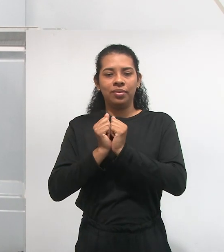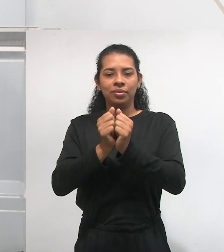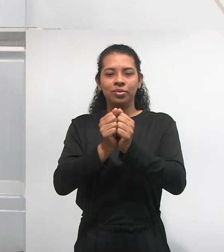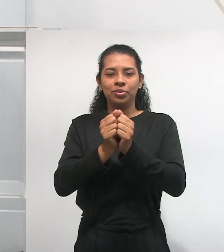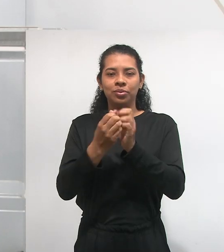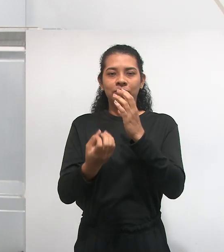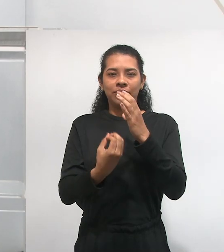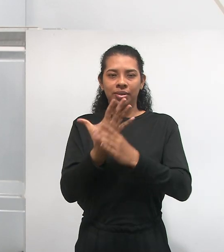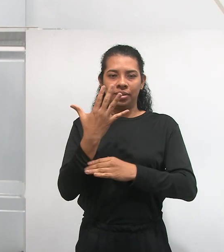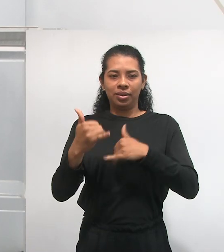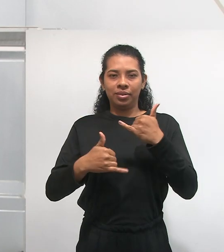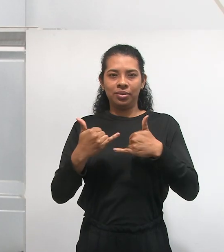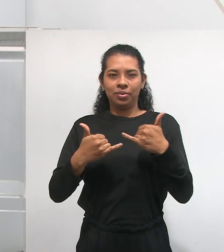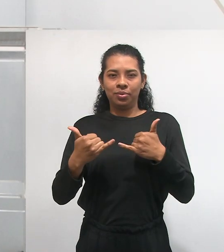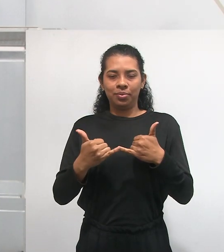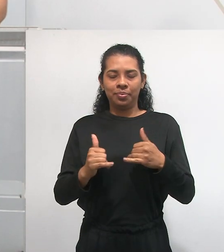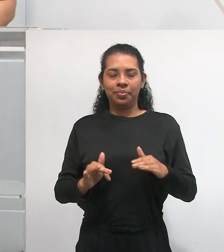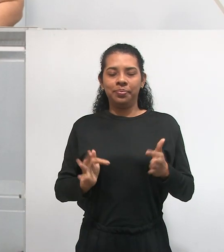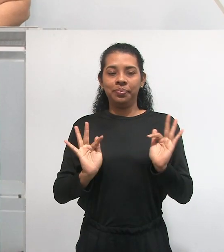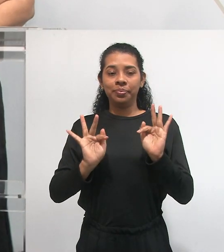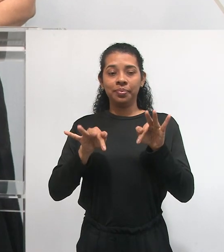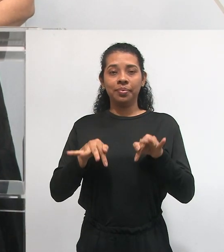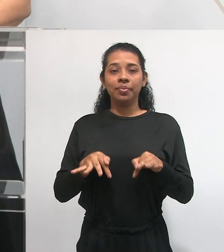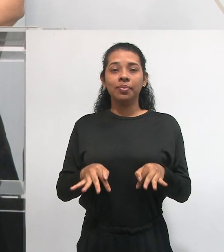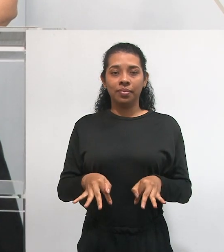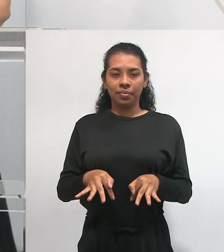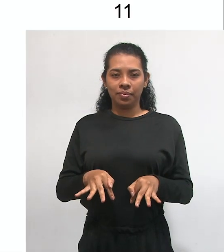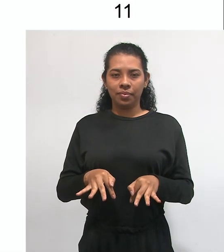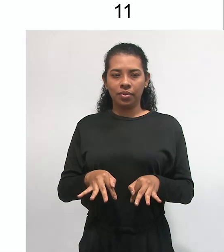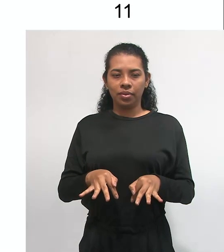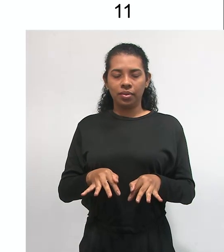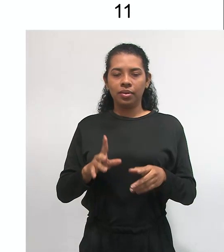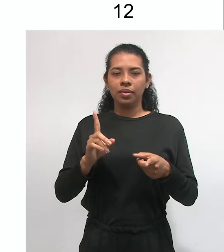jogo de conceitos. Para finalizar,